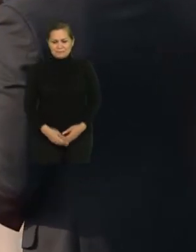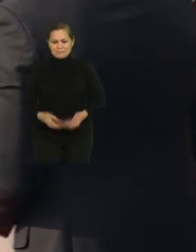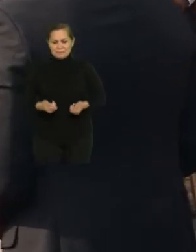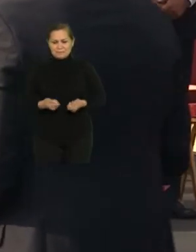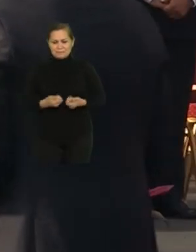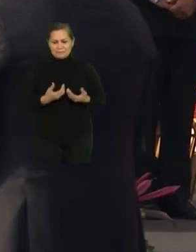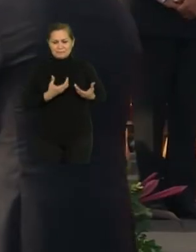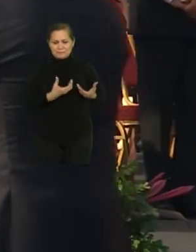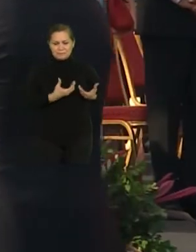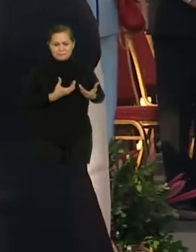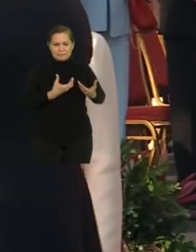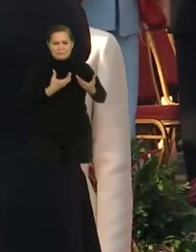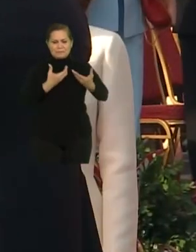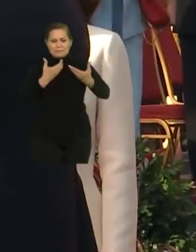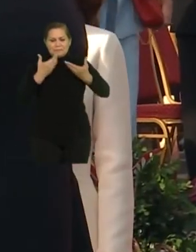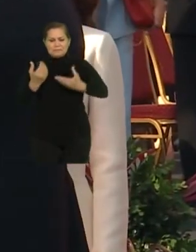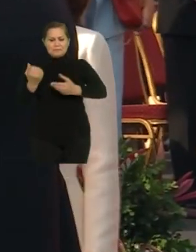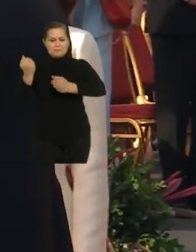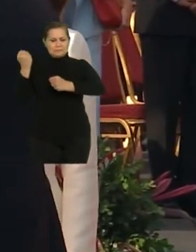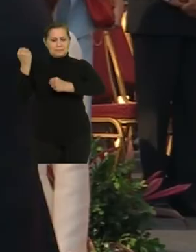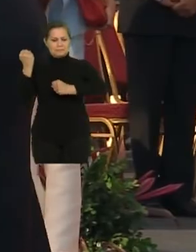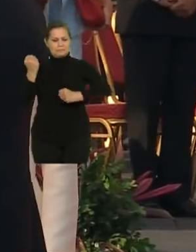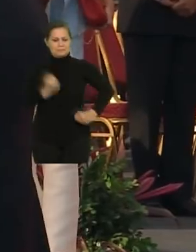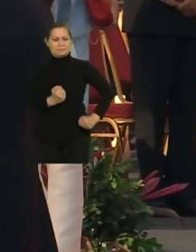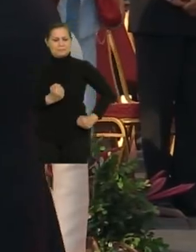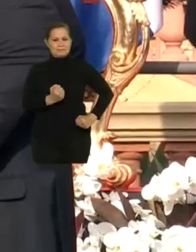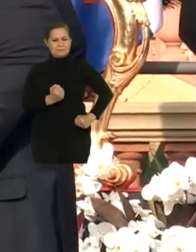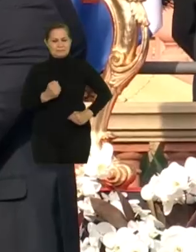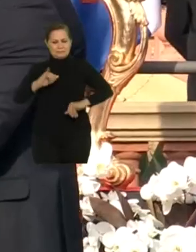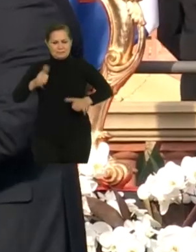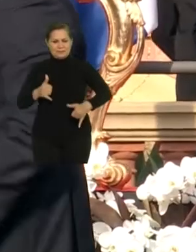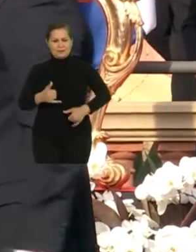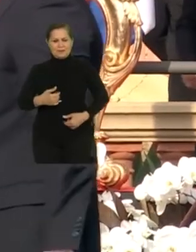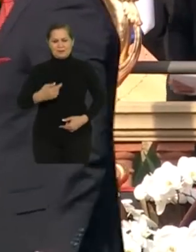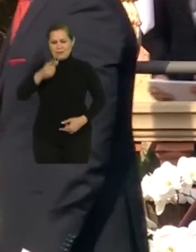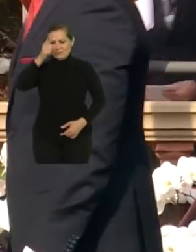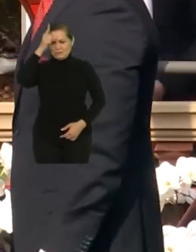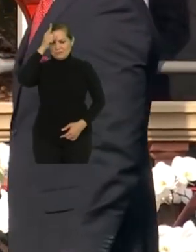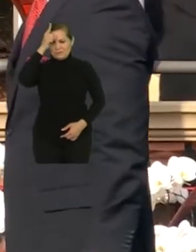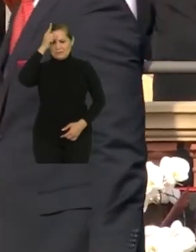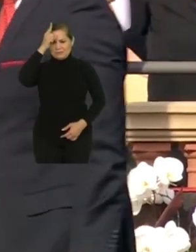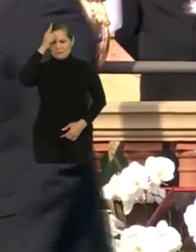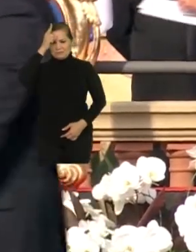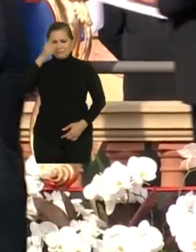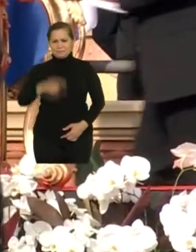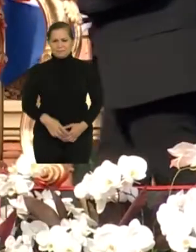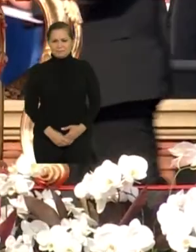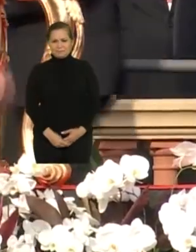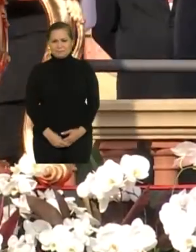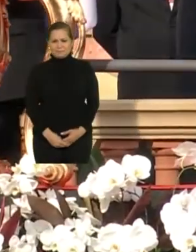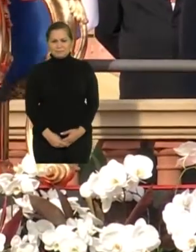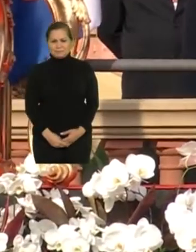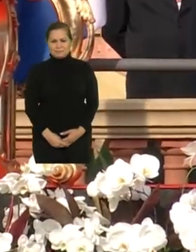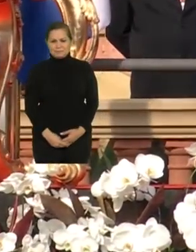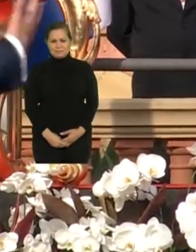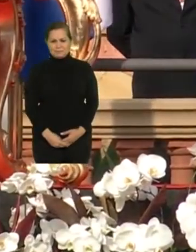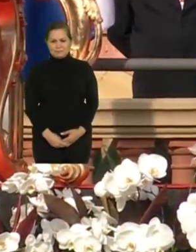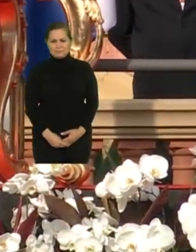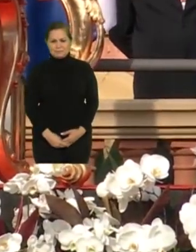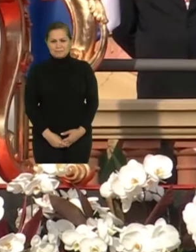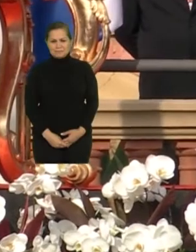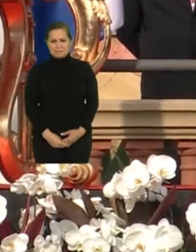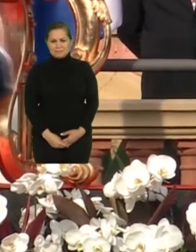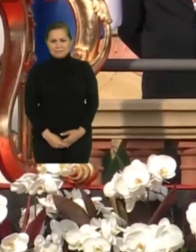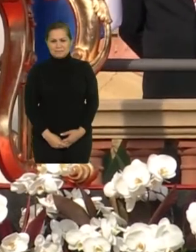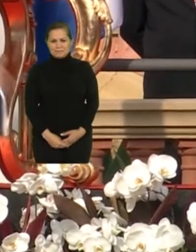O presidente Michel Temer está participando dessa posse, dessa cerimônia de posse. E o presidente Mário Benítez